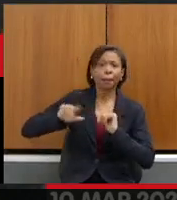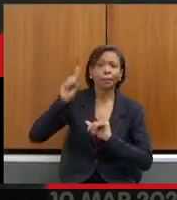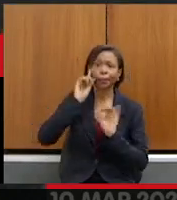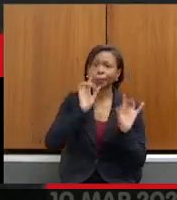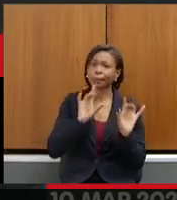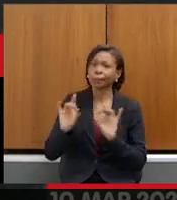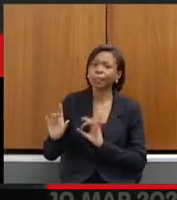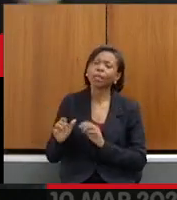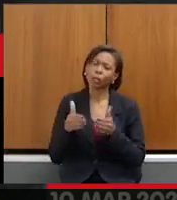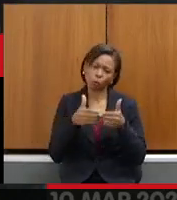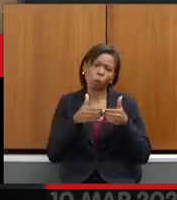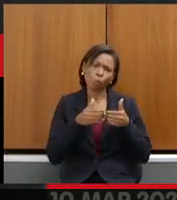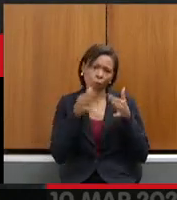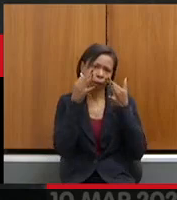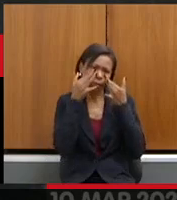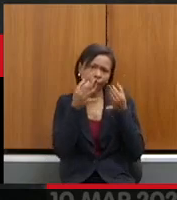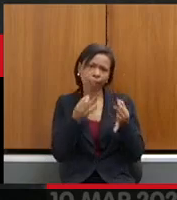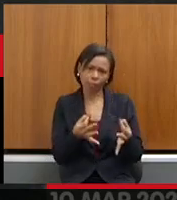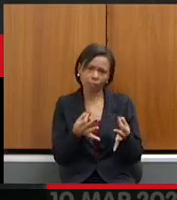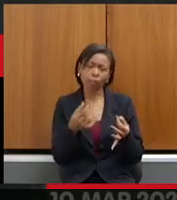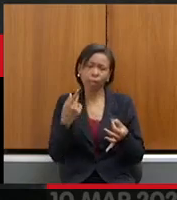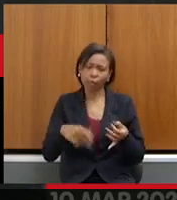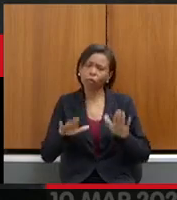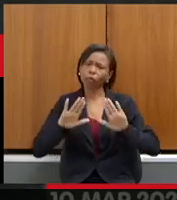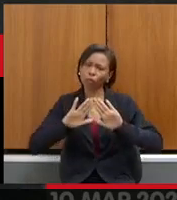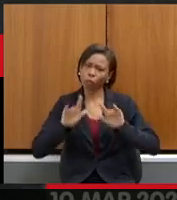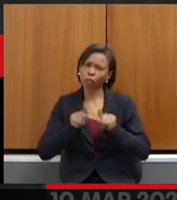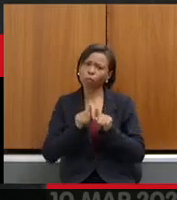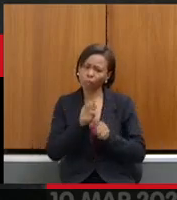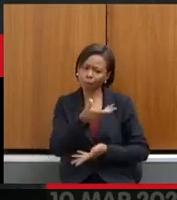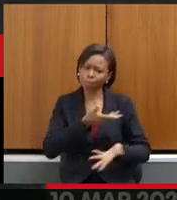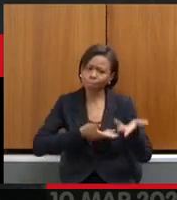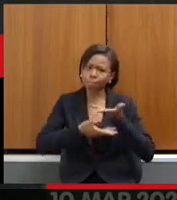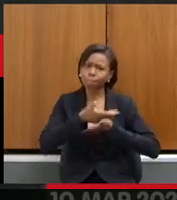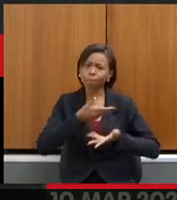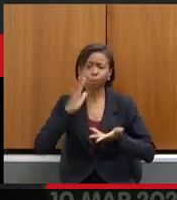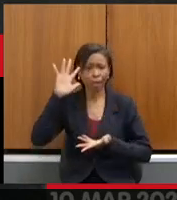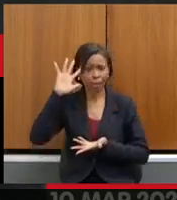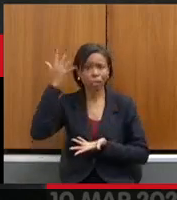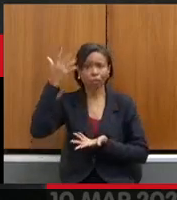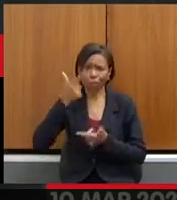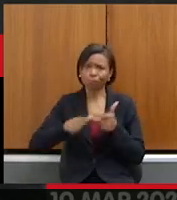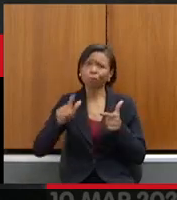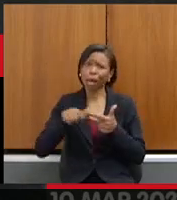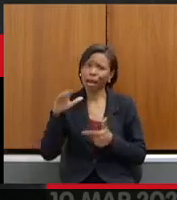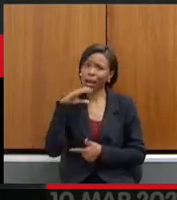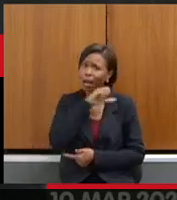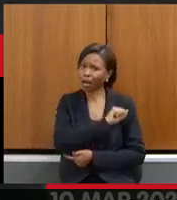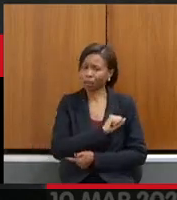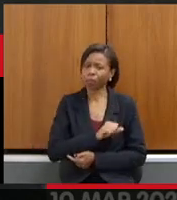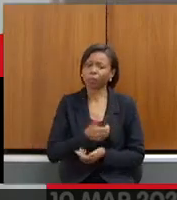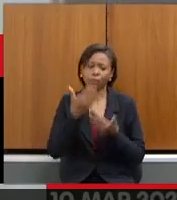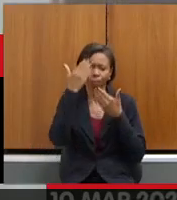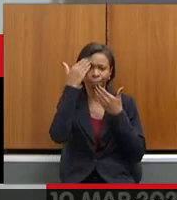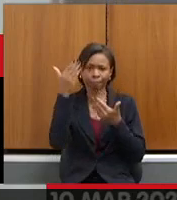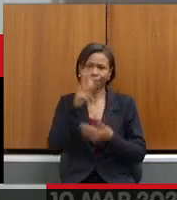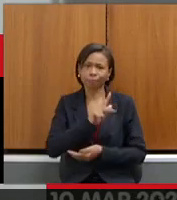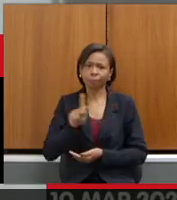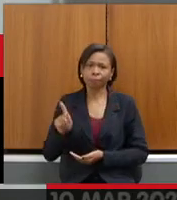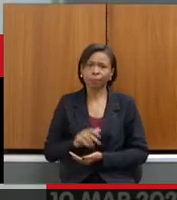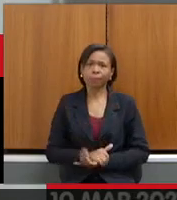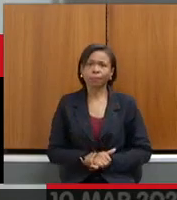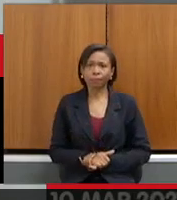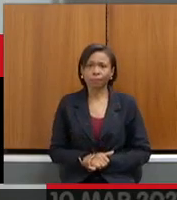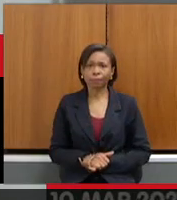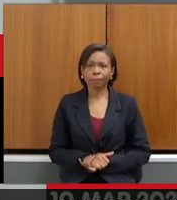aqui essa casa possa tá trabalhando em conjunto com vocês pra gente poder resolver esse problema mais a possível então Obrigado seu presente